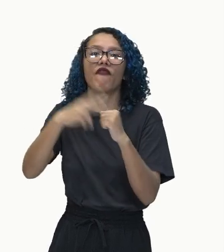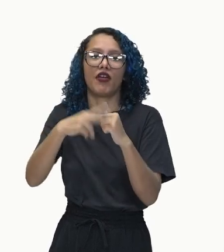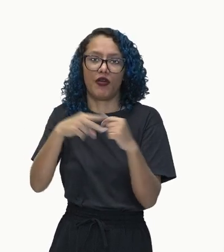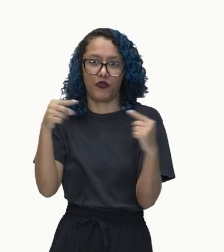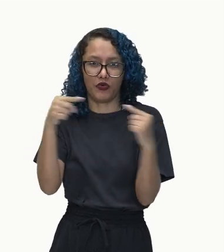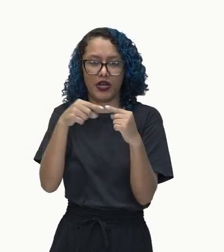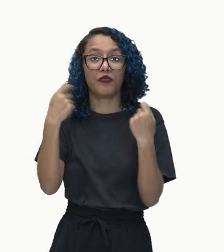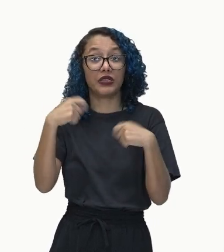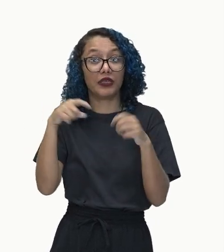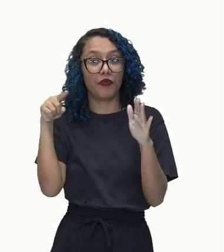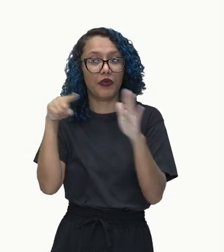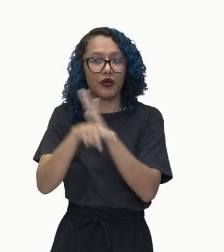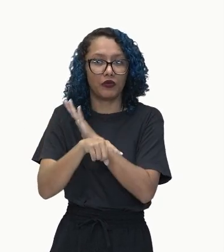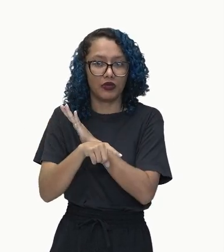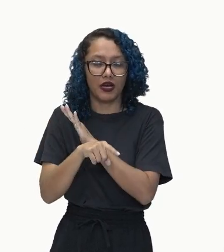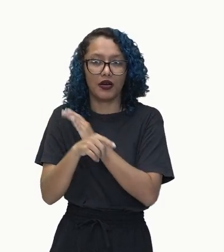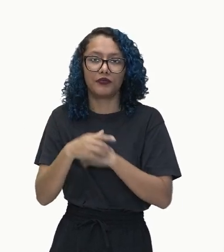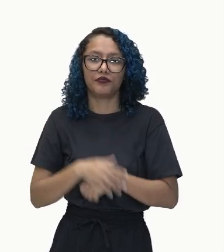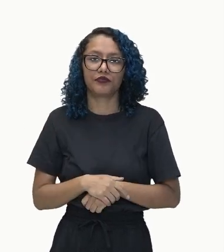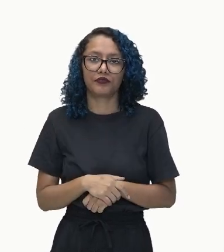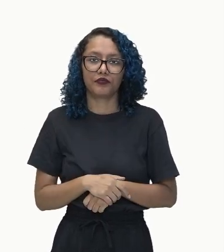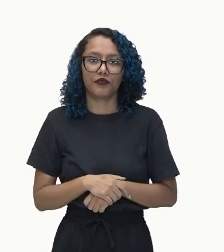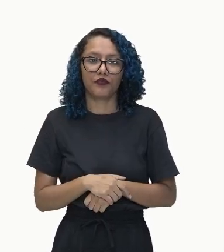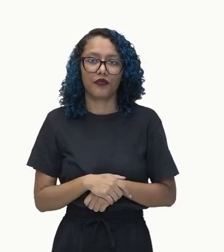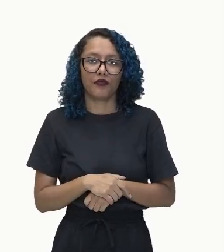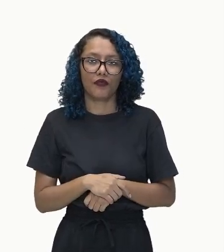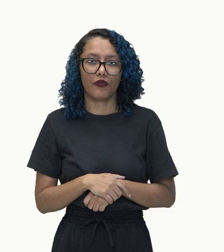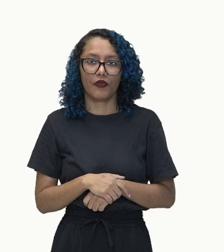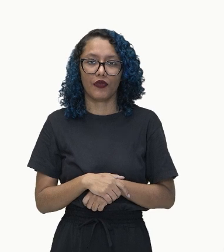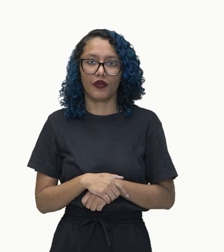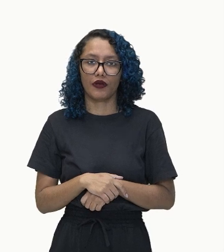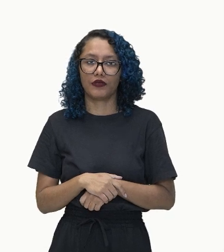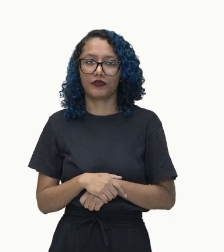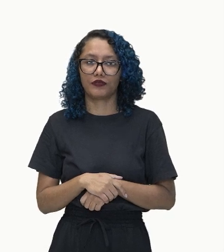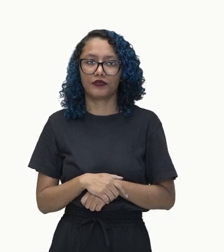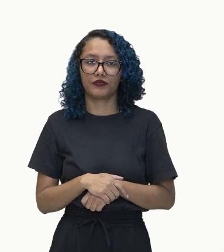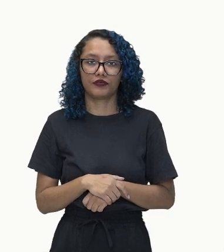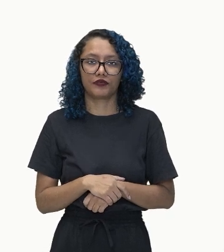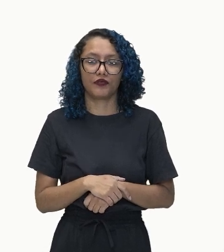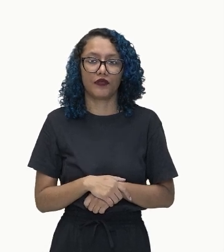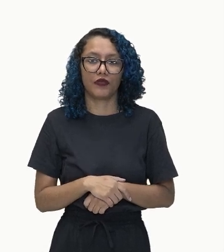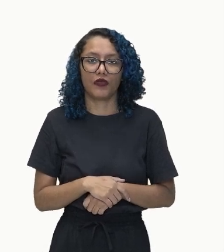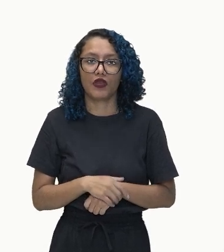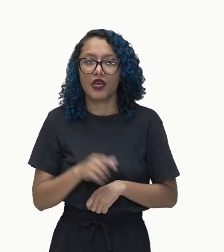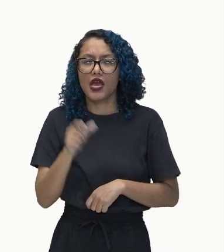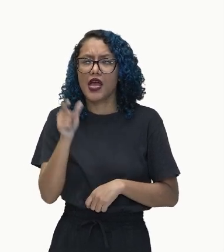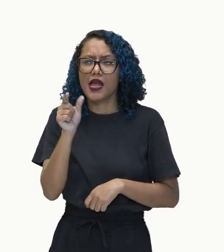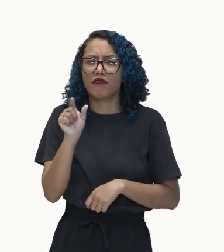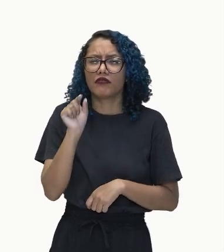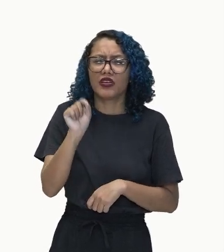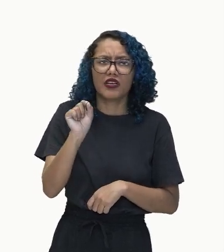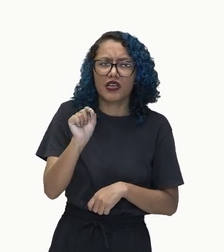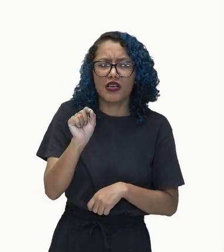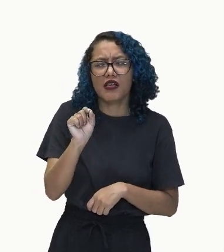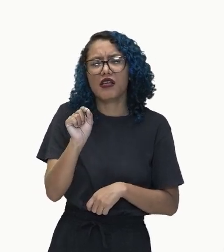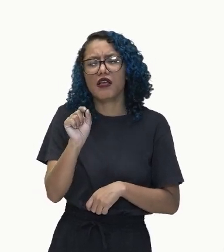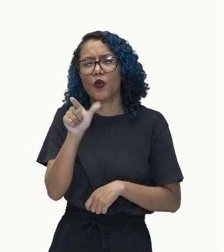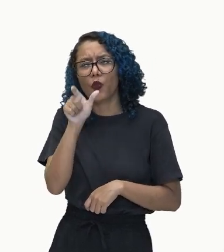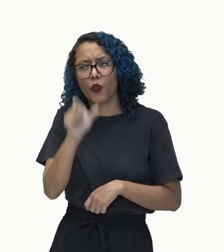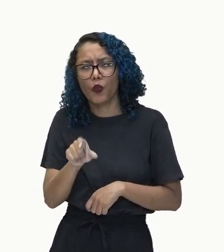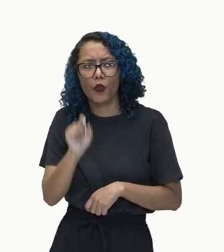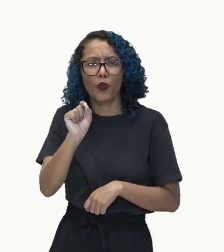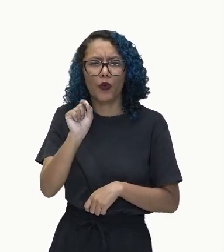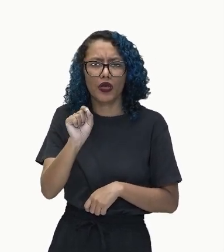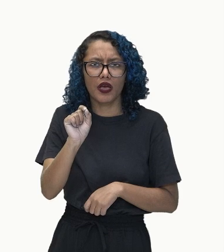questionamento. Quem ou que? Quem já previam? Quem ou que? O que já